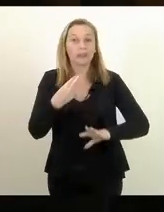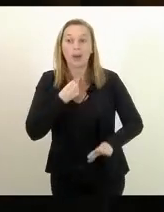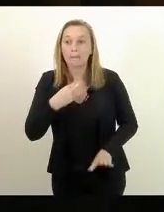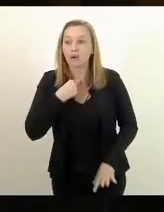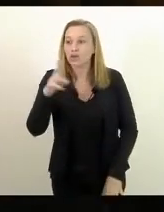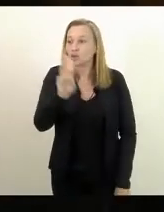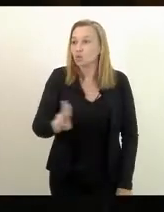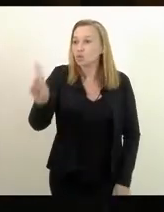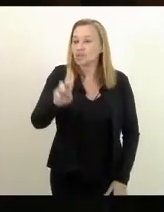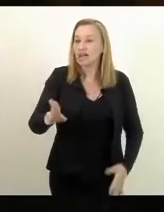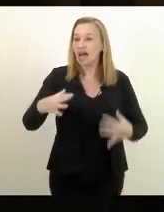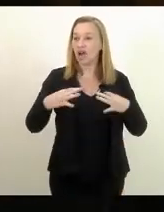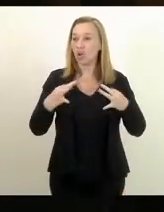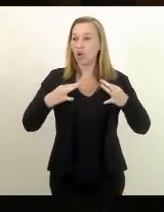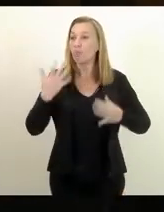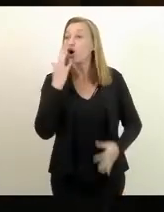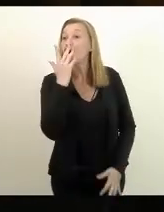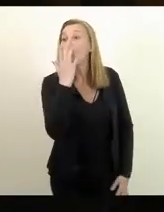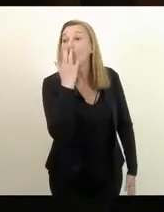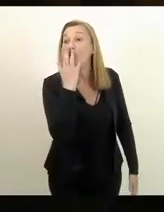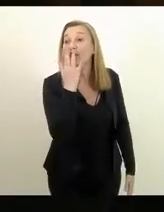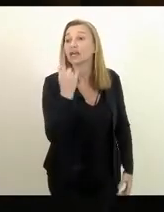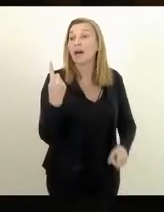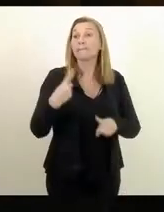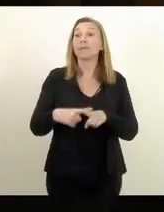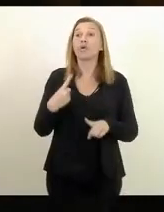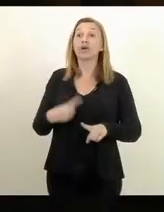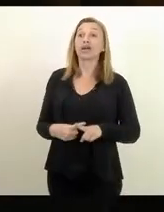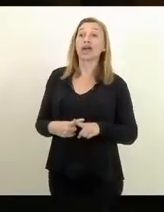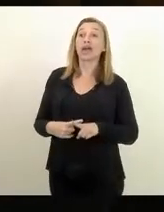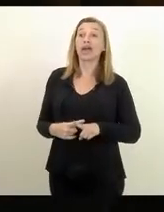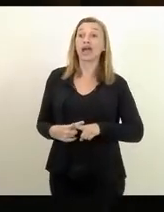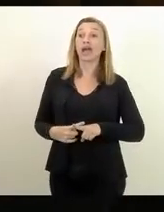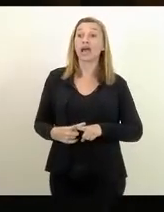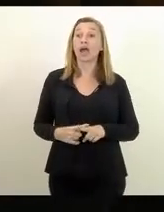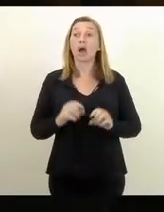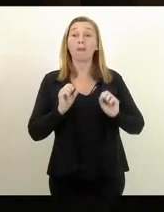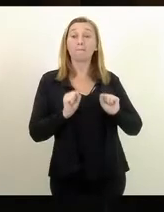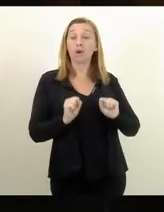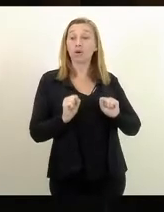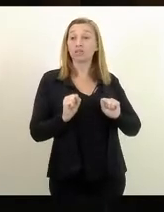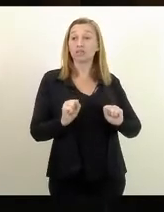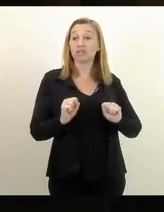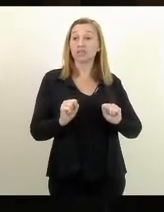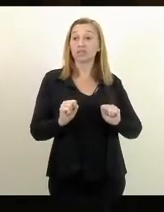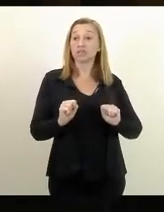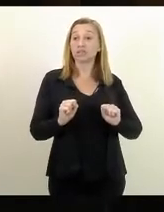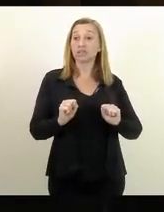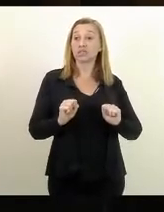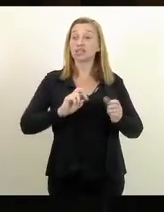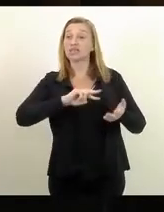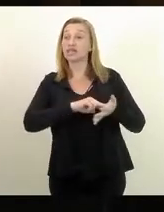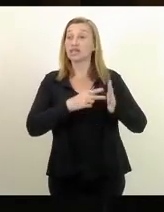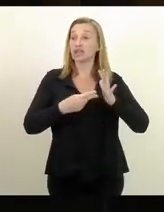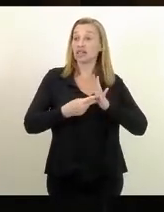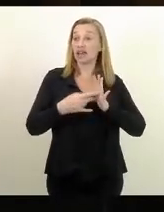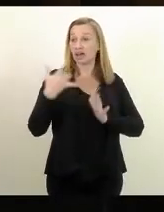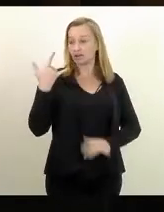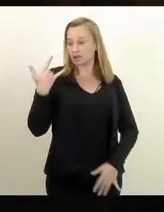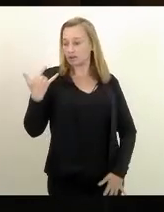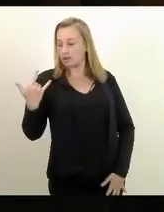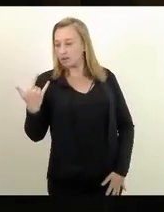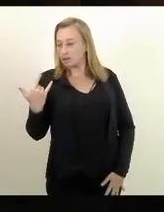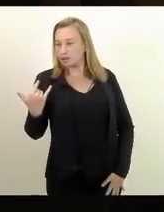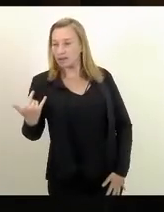roupas coloridas porque se não podem ser consideradas sexualmente atrativas